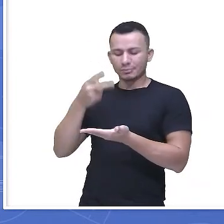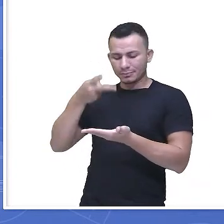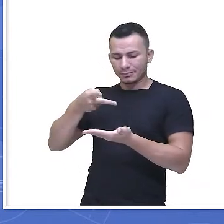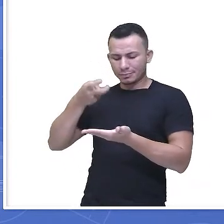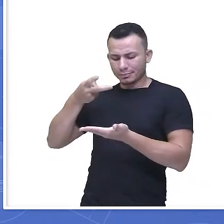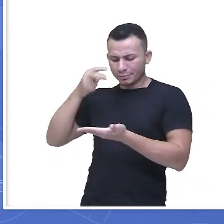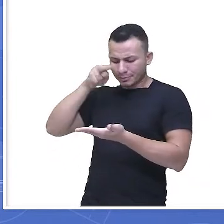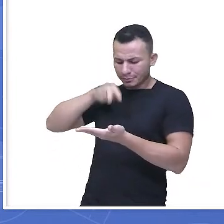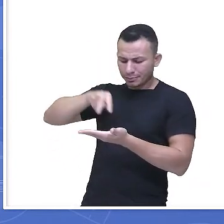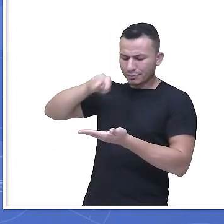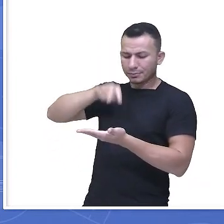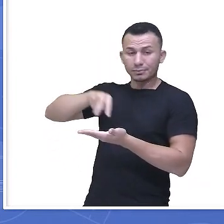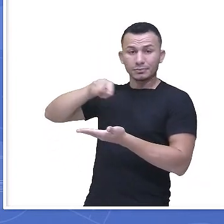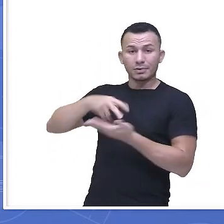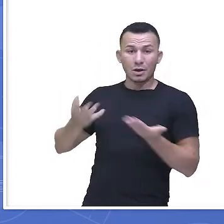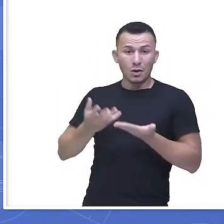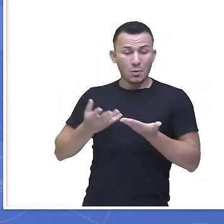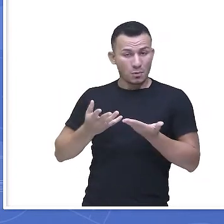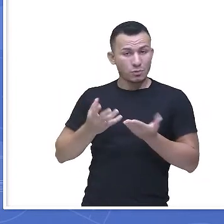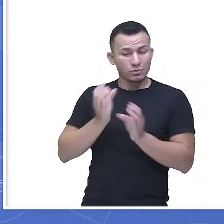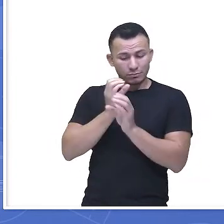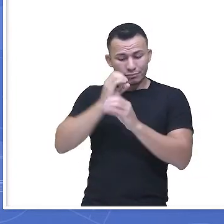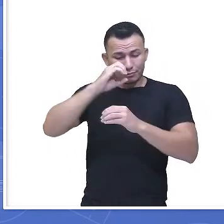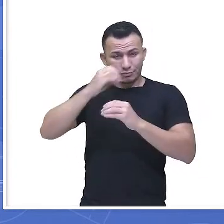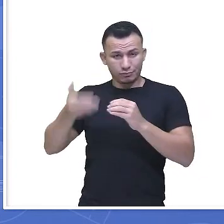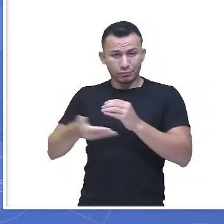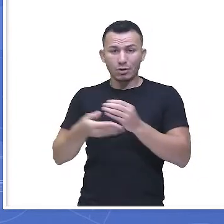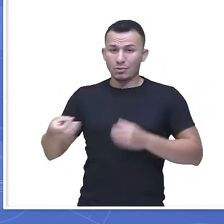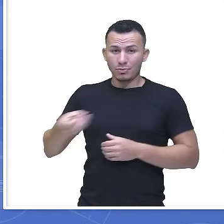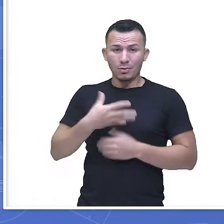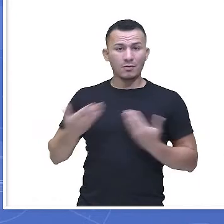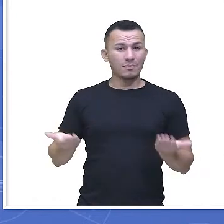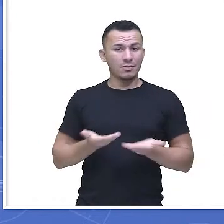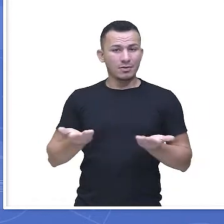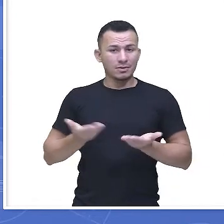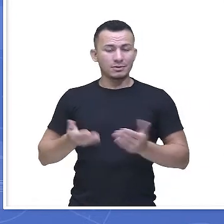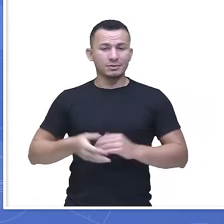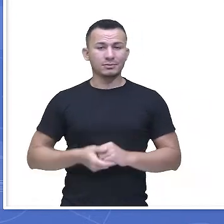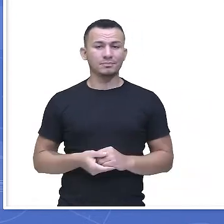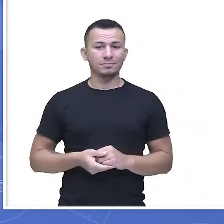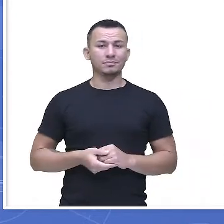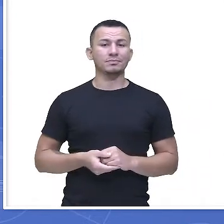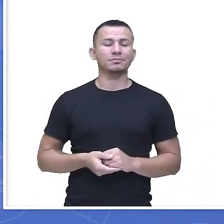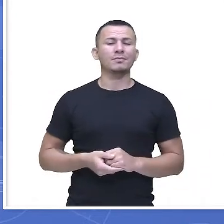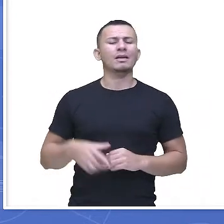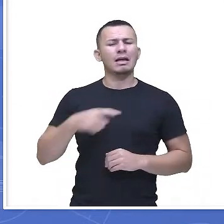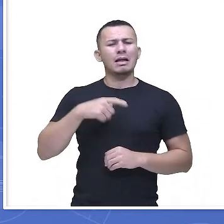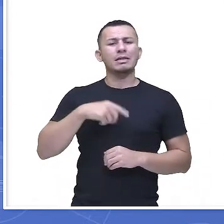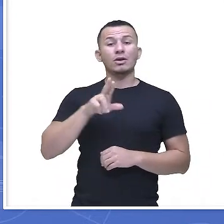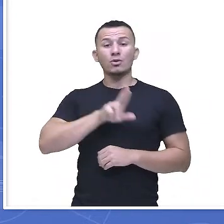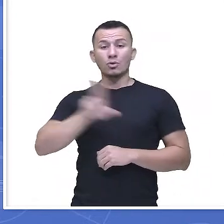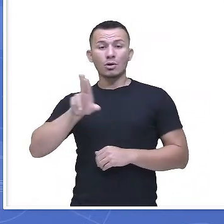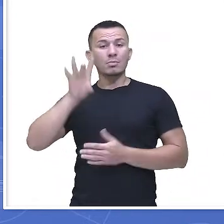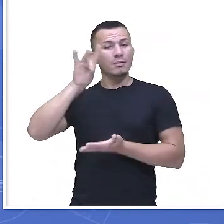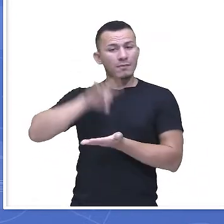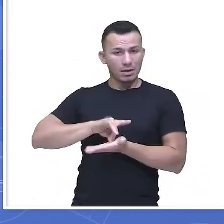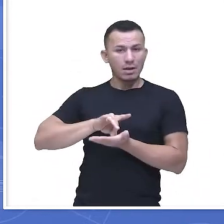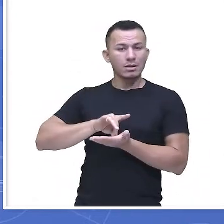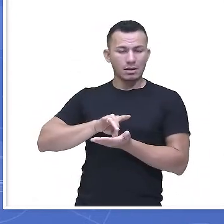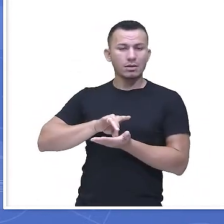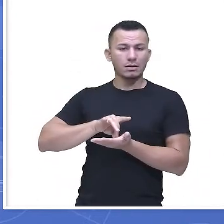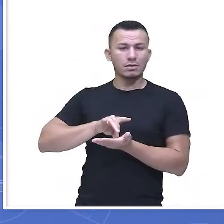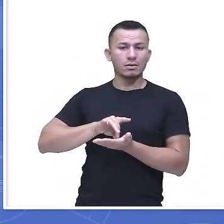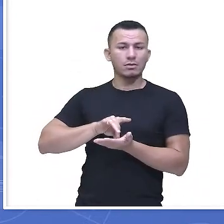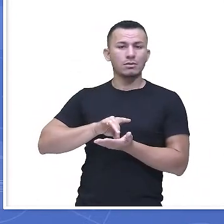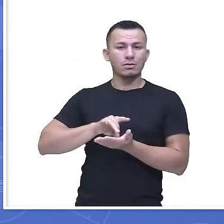Isso aqui é a modernidade dos microscópios. Vamos conhecer aí os nomes reais aí